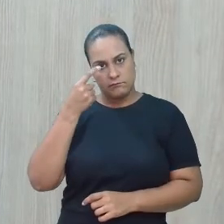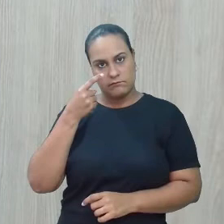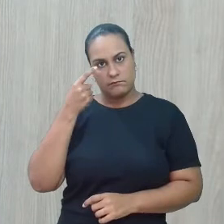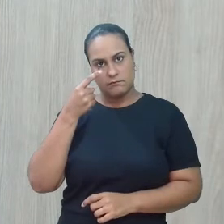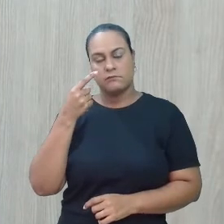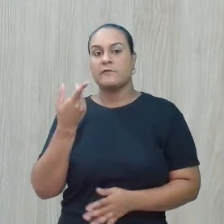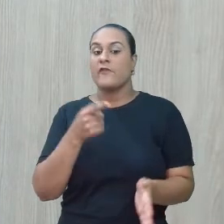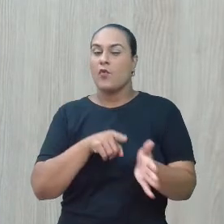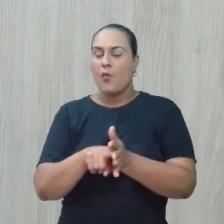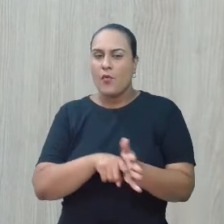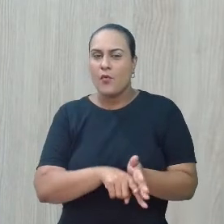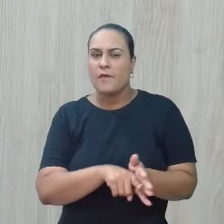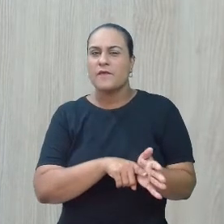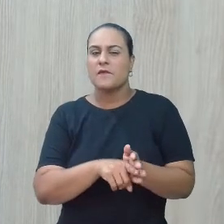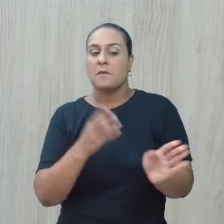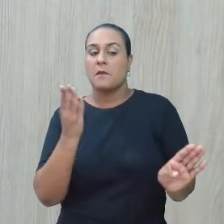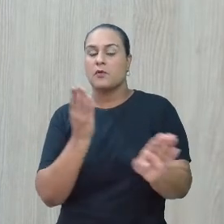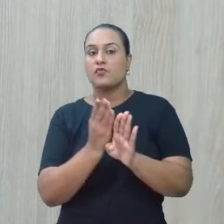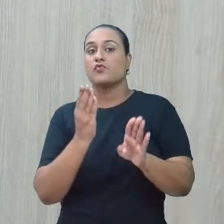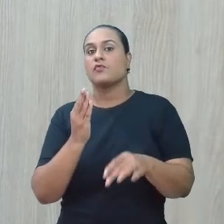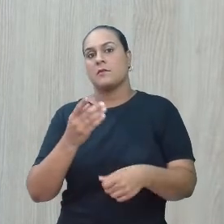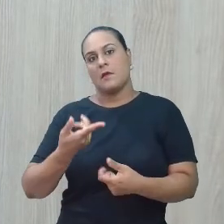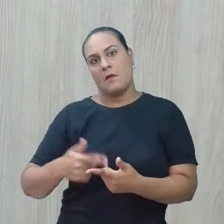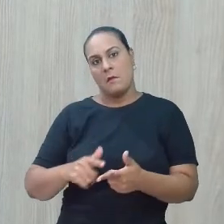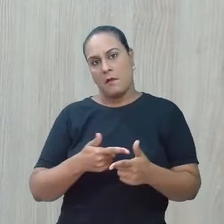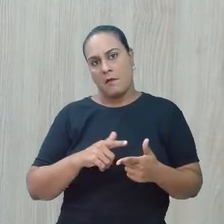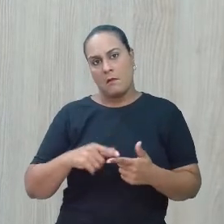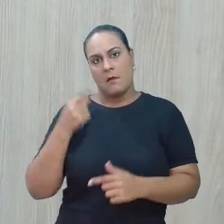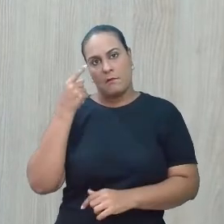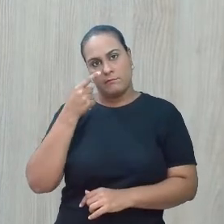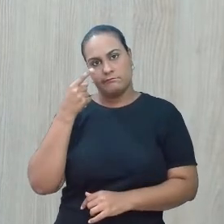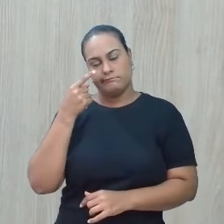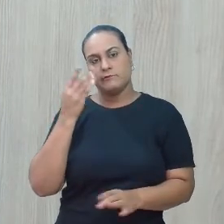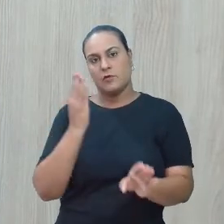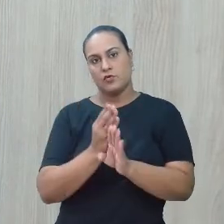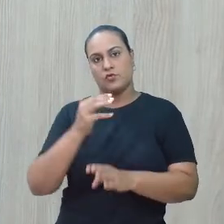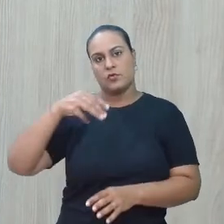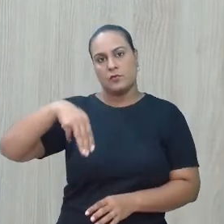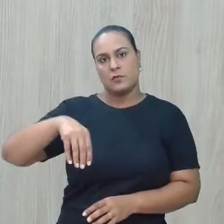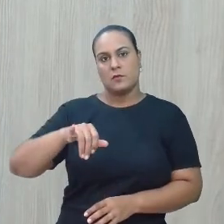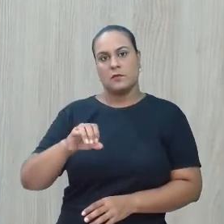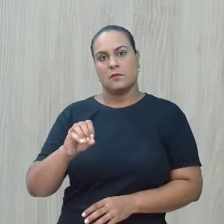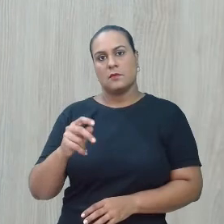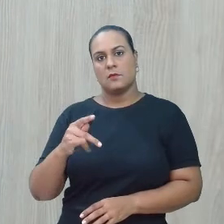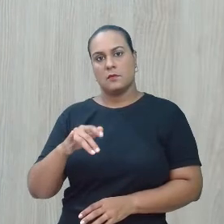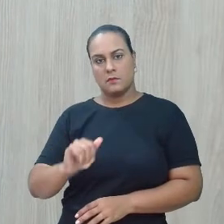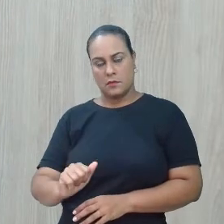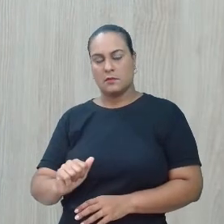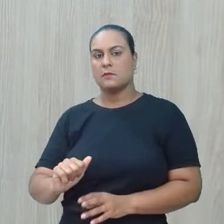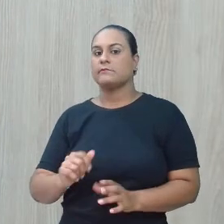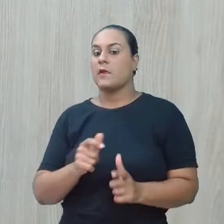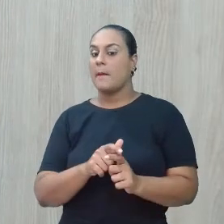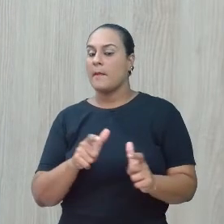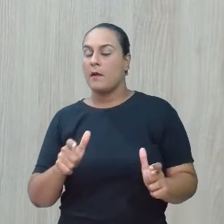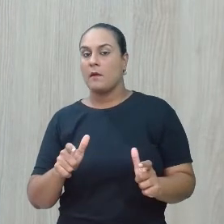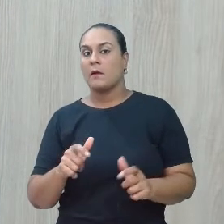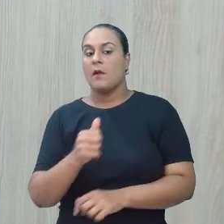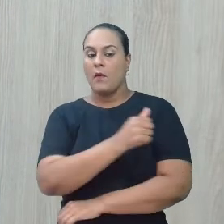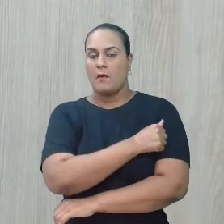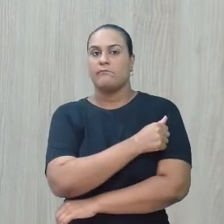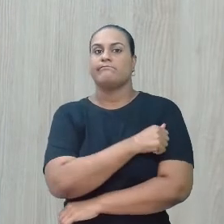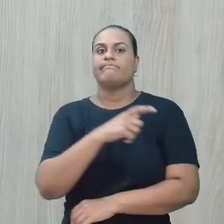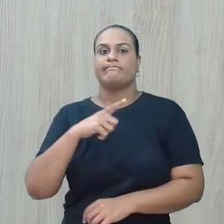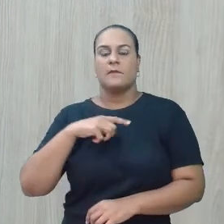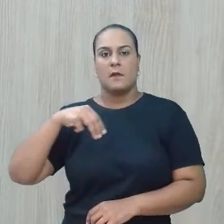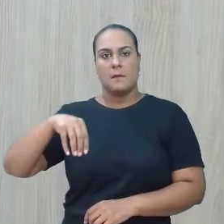de exames, o que era que ele tinha, e aí já descobriu que tem miopia, uma grande maioria dos alunos, né, que tem miopia e já